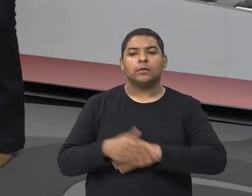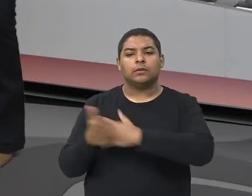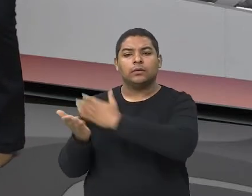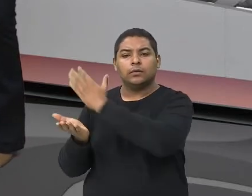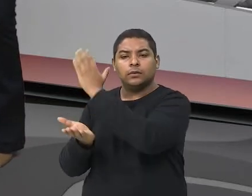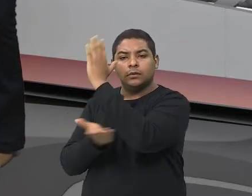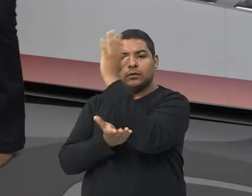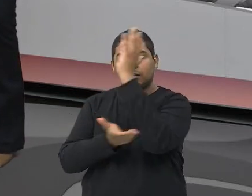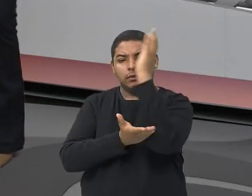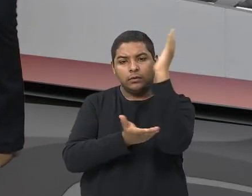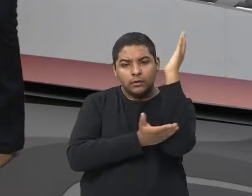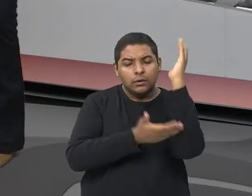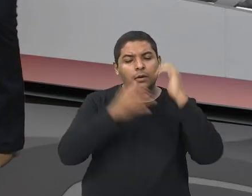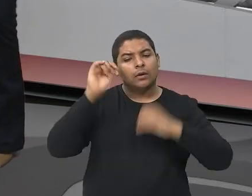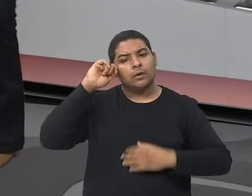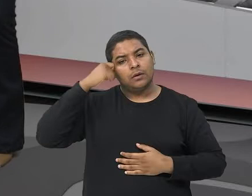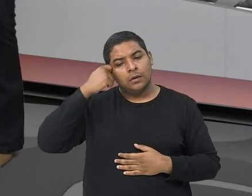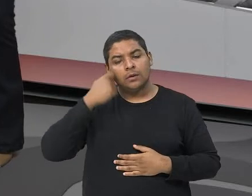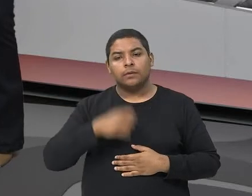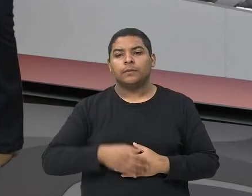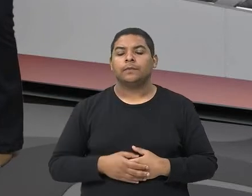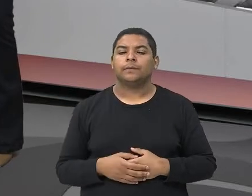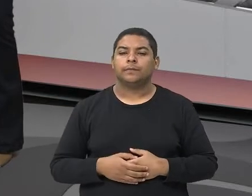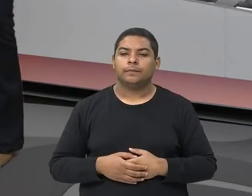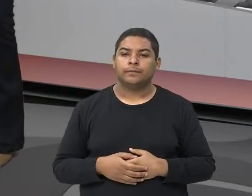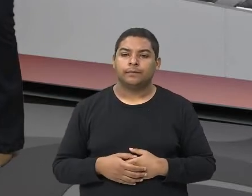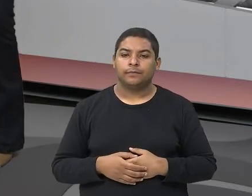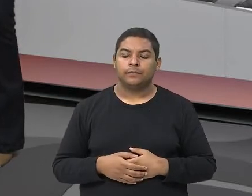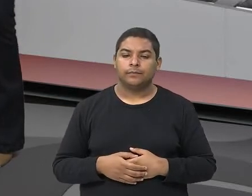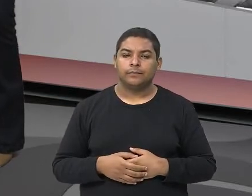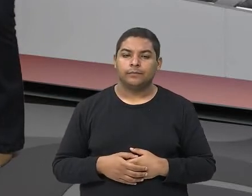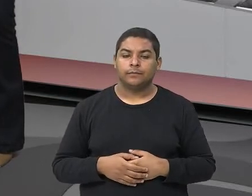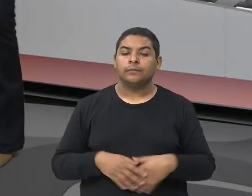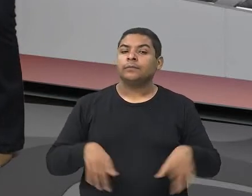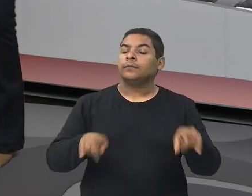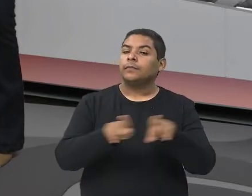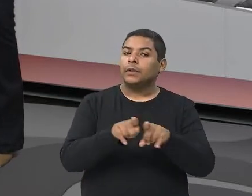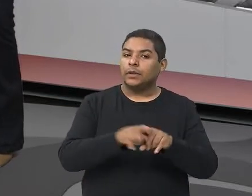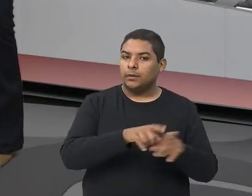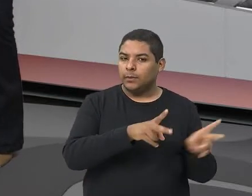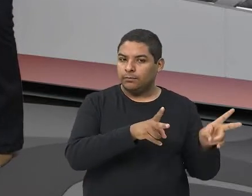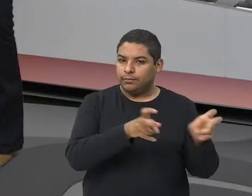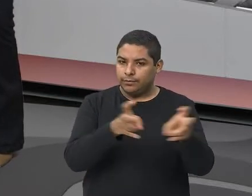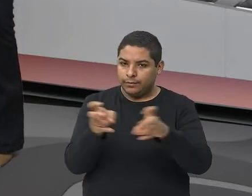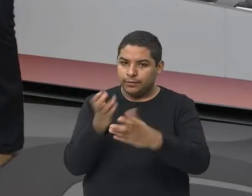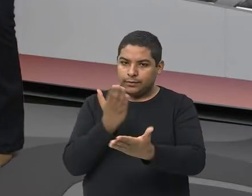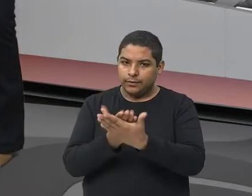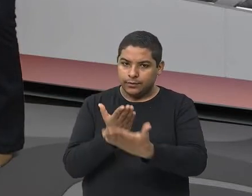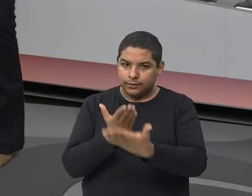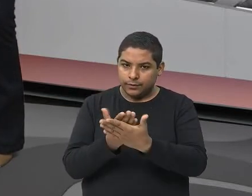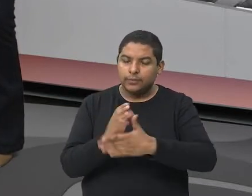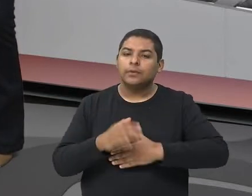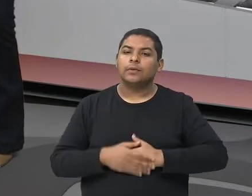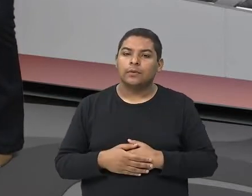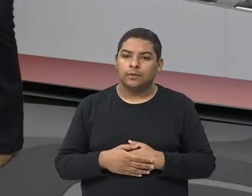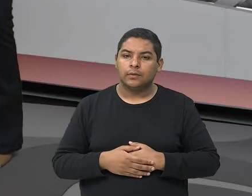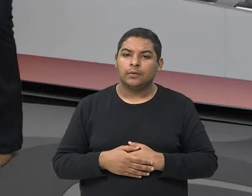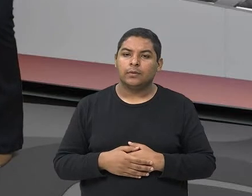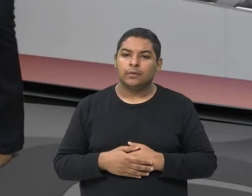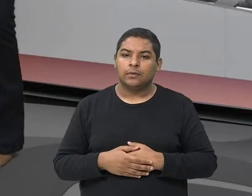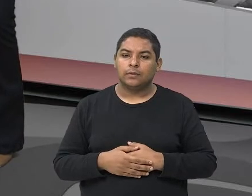as termoelétricas, tá bom, gente? Também vamos verificar aí em relação, né, aos nossos estudos aí